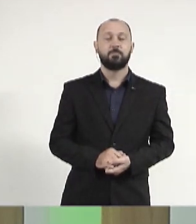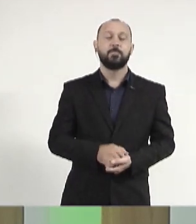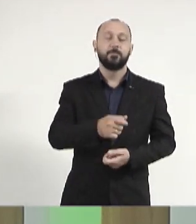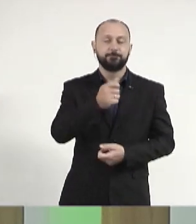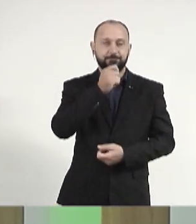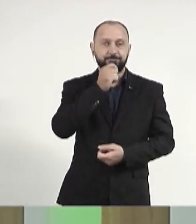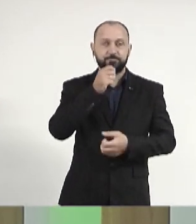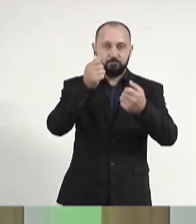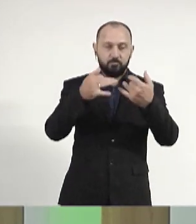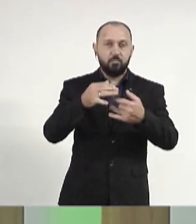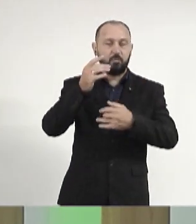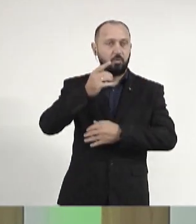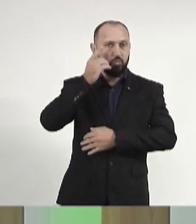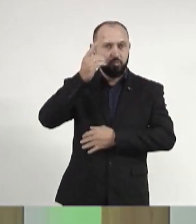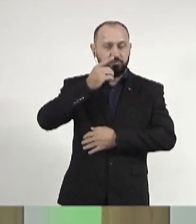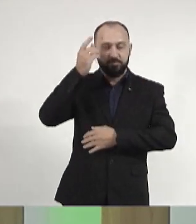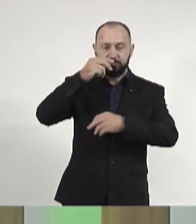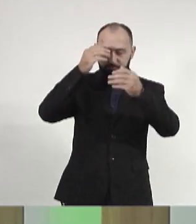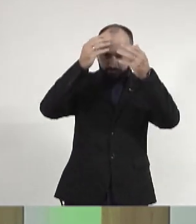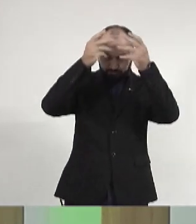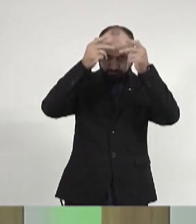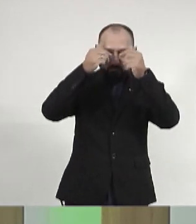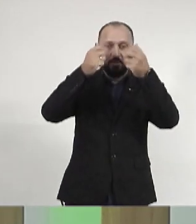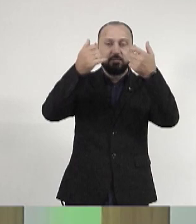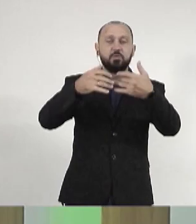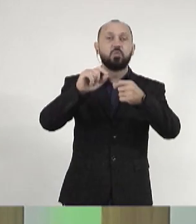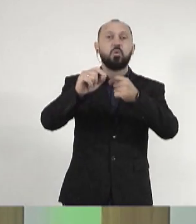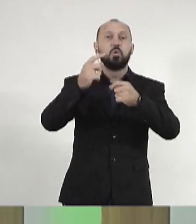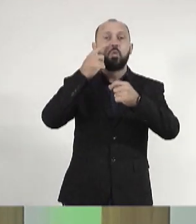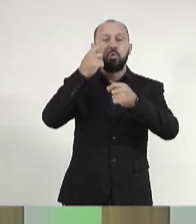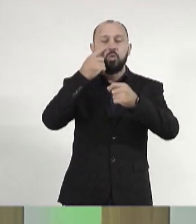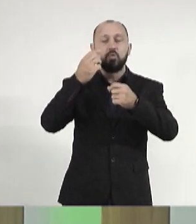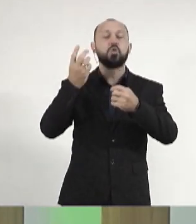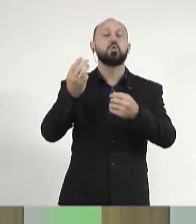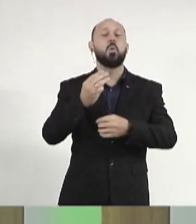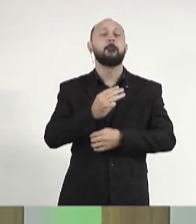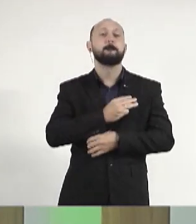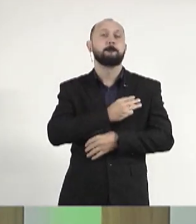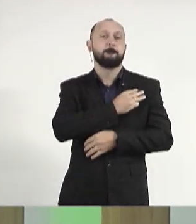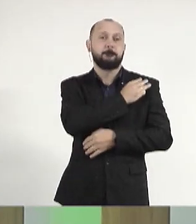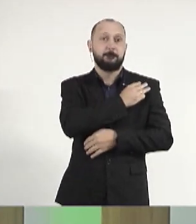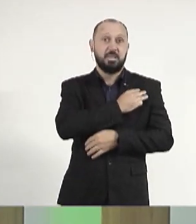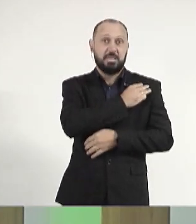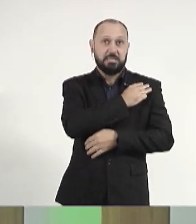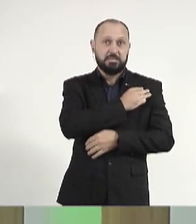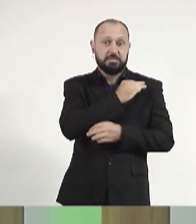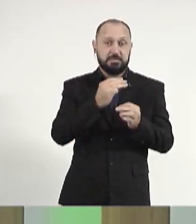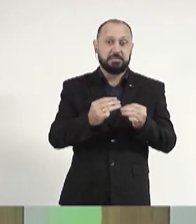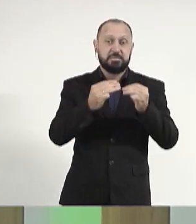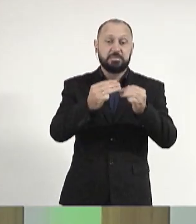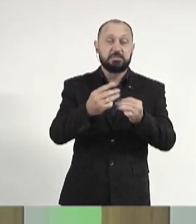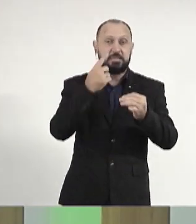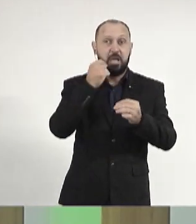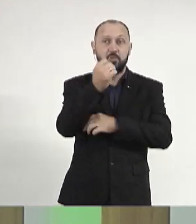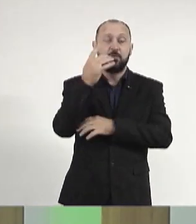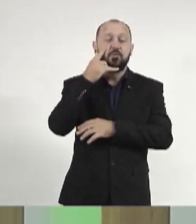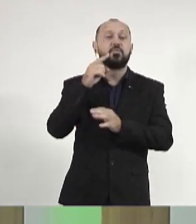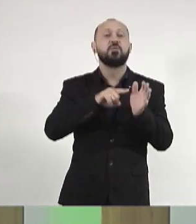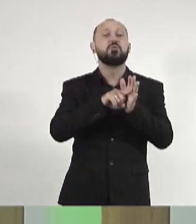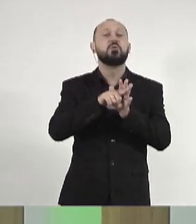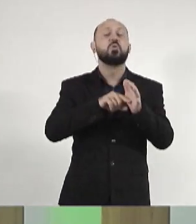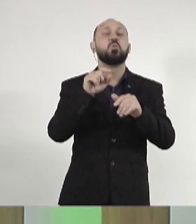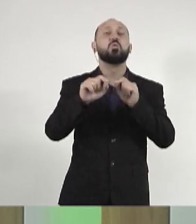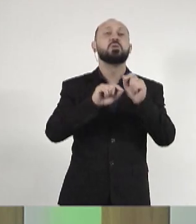E ainda em sua fala, o deputado Paulo Duarte defendeu que o Ministério do Meio Ambiente deve estar atento às investigações sobre o que